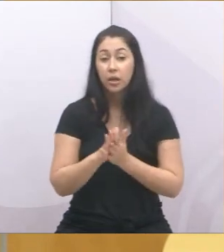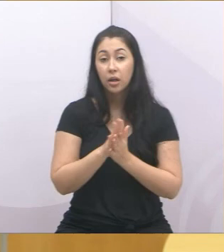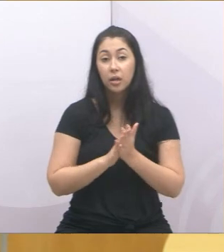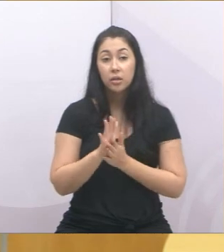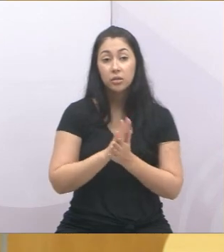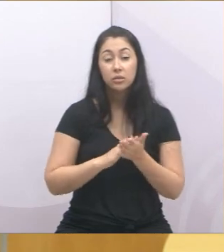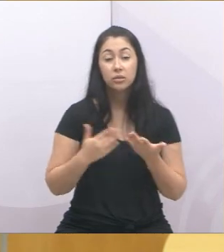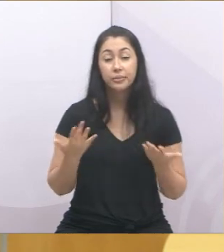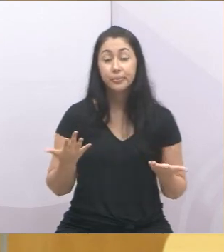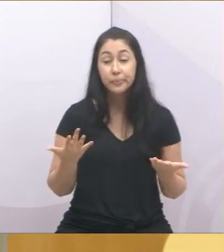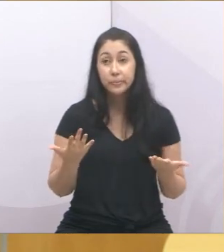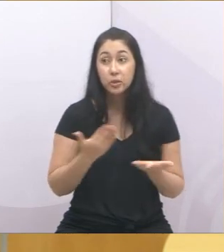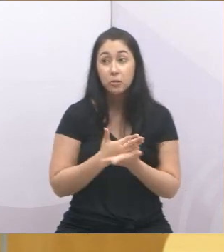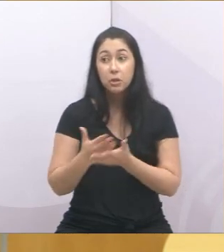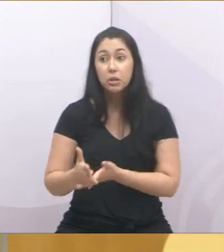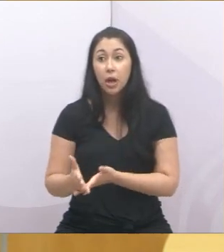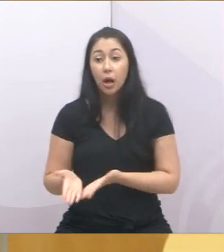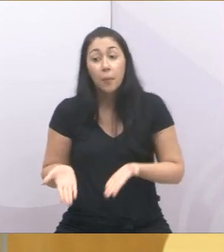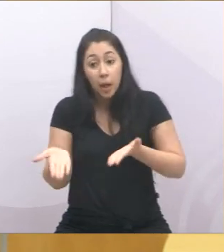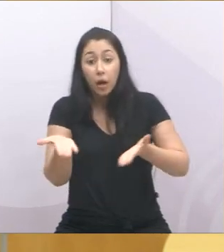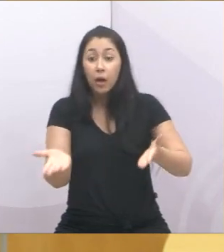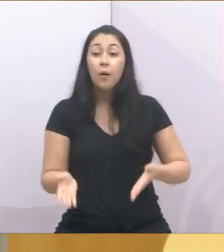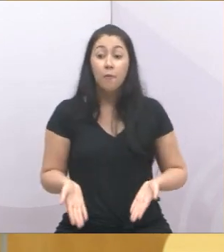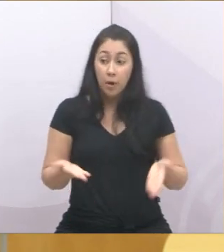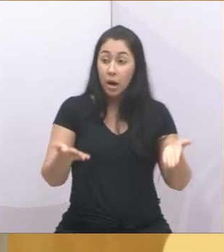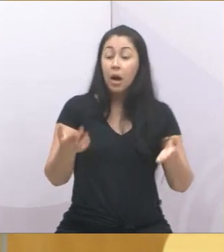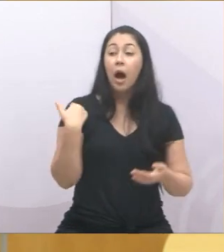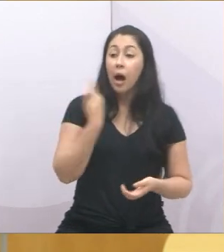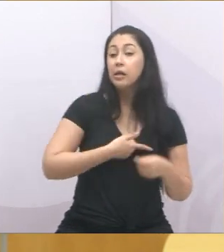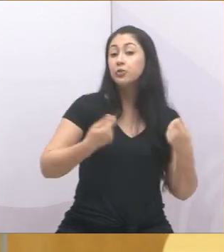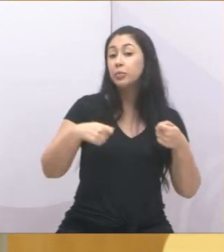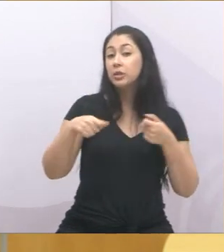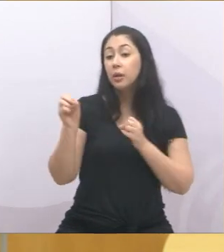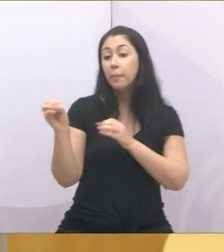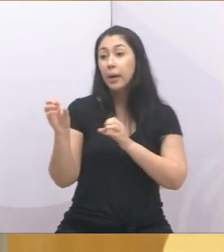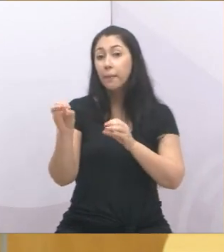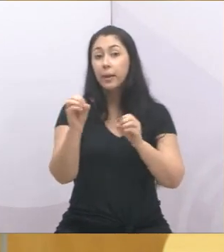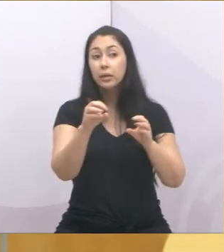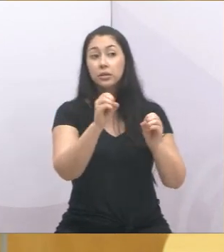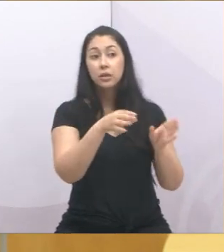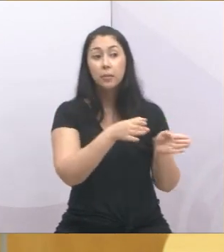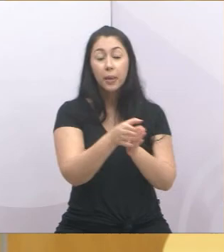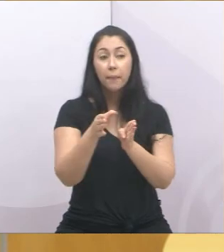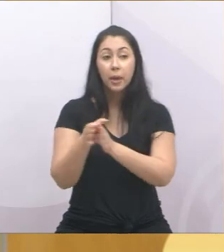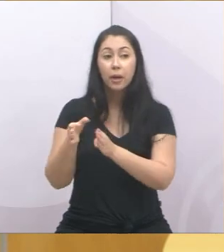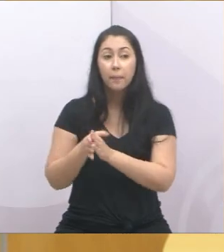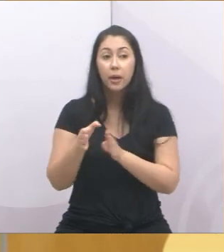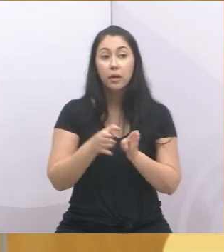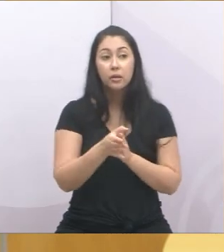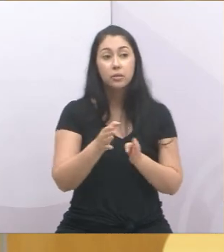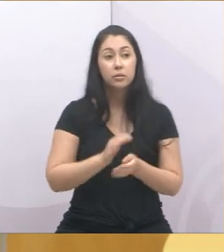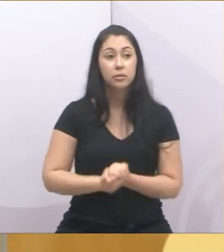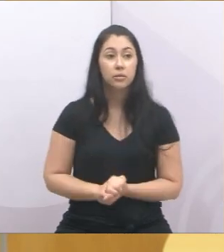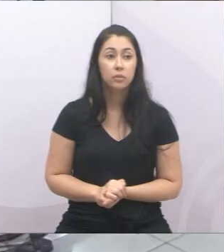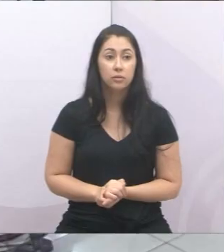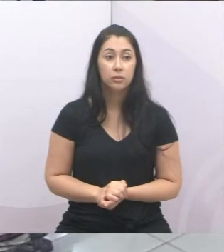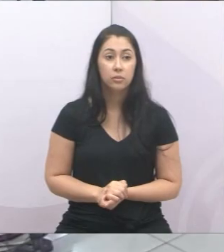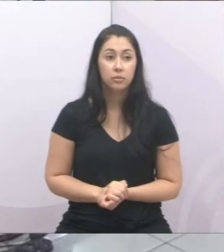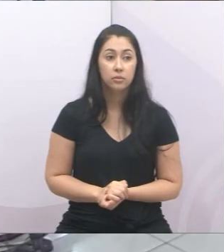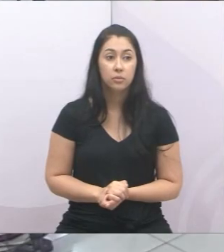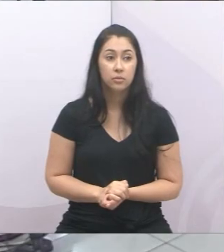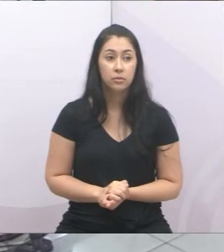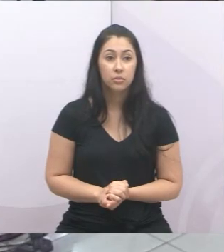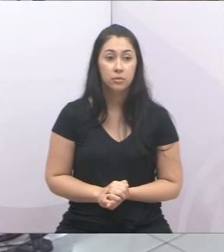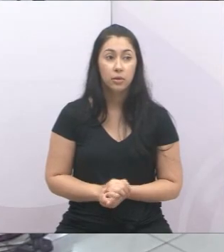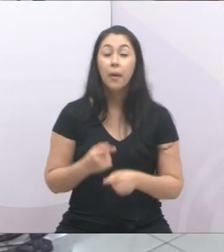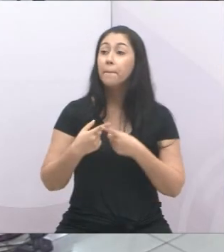se não começar a incentivar as pessoas, que temos que esse segmento católico, esse segmento evangélico tem que não que acabou, quarta-feira